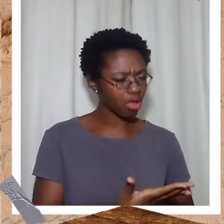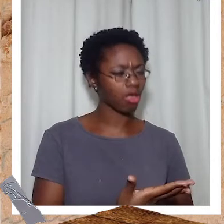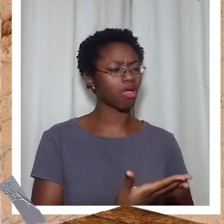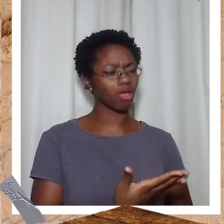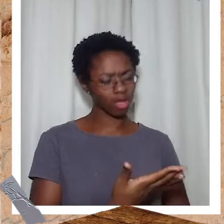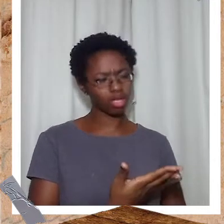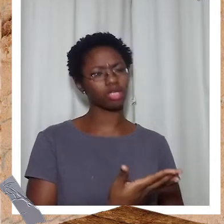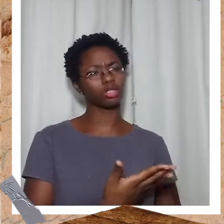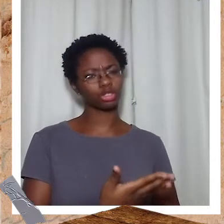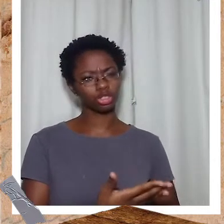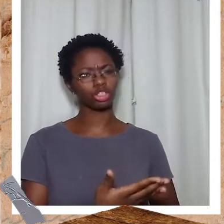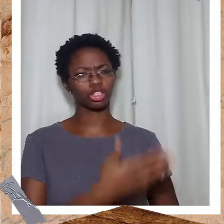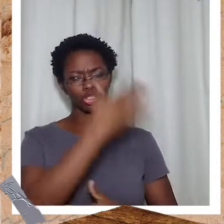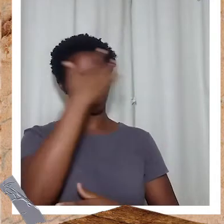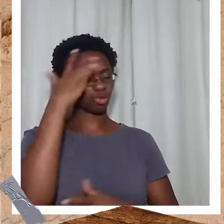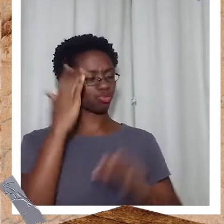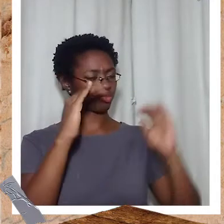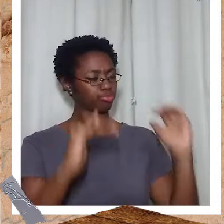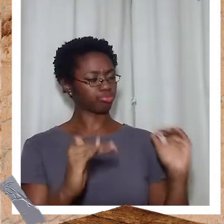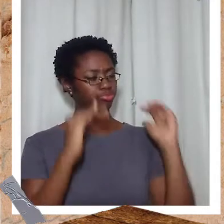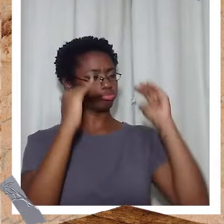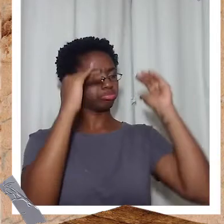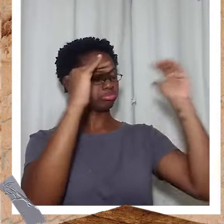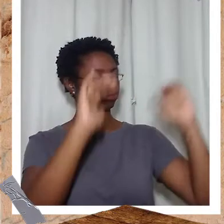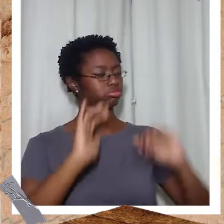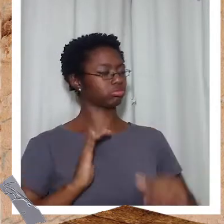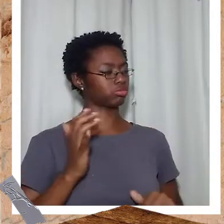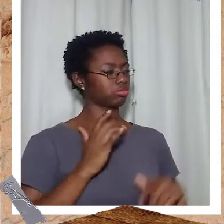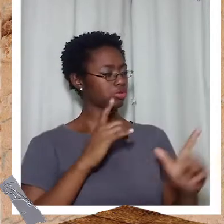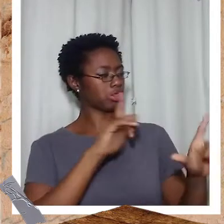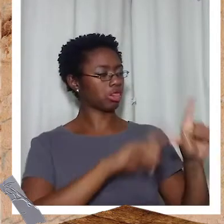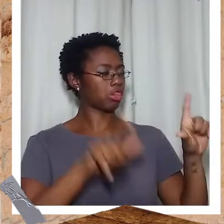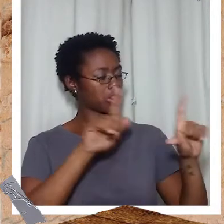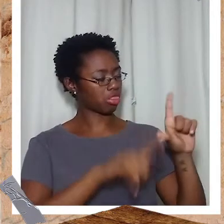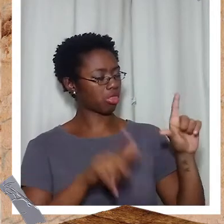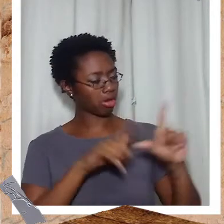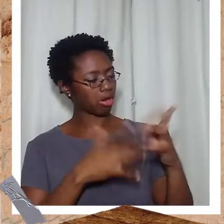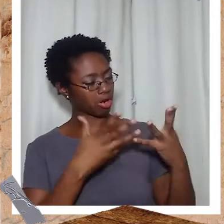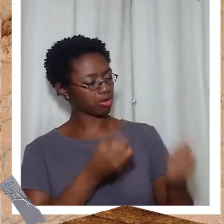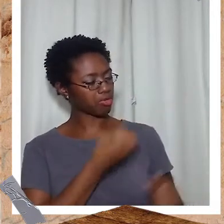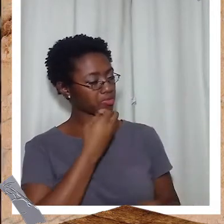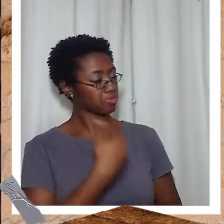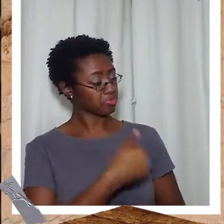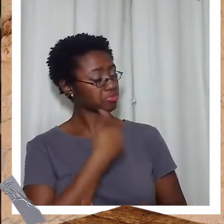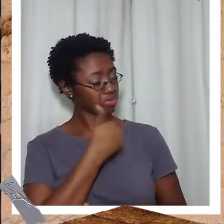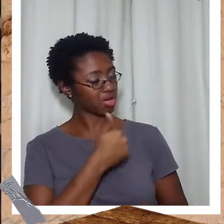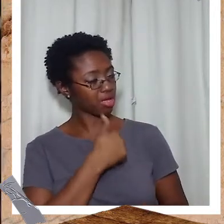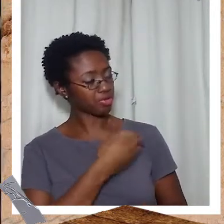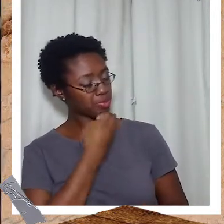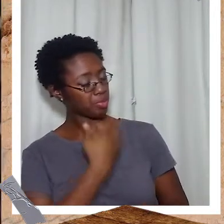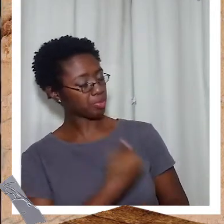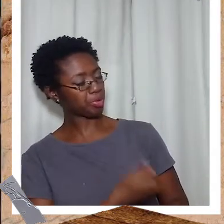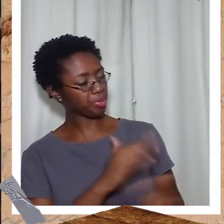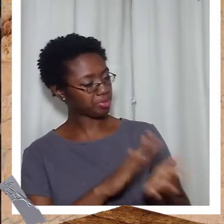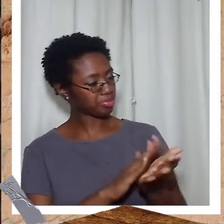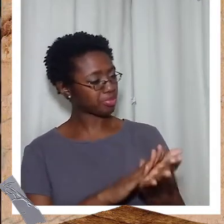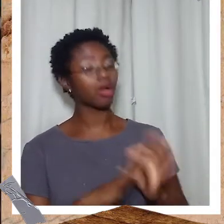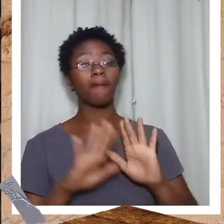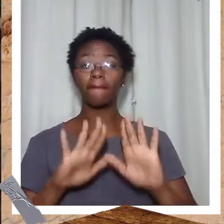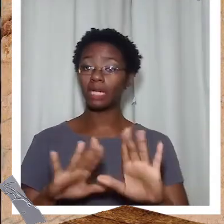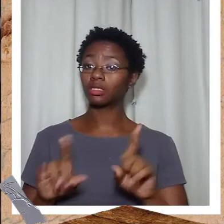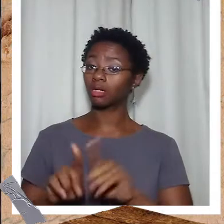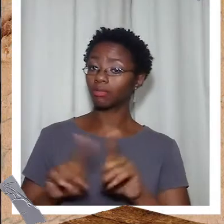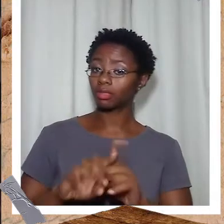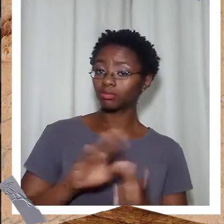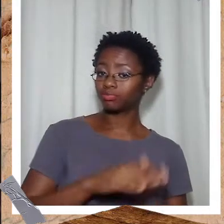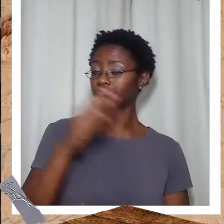uma elite, de uma classe literária, né? E, por outro lado, essa